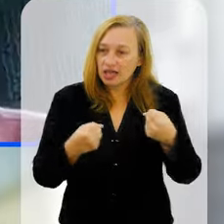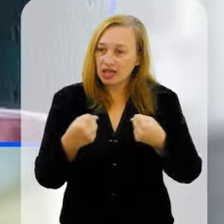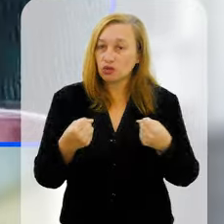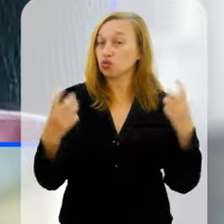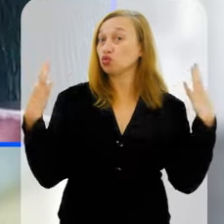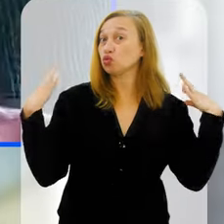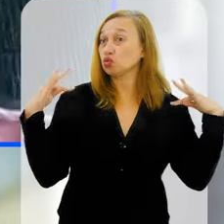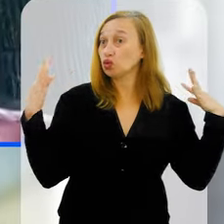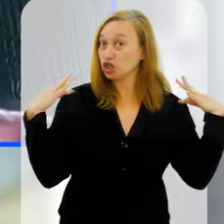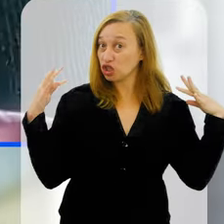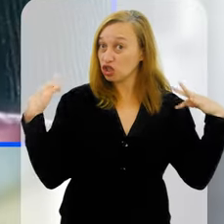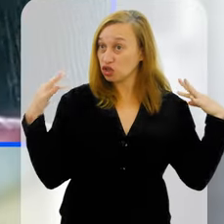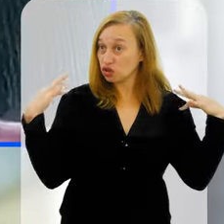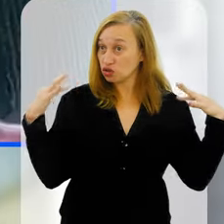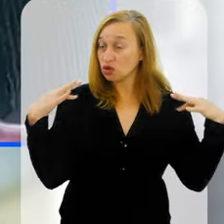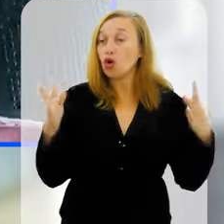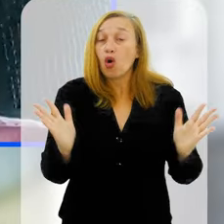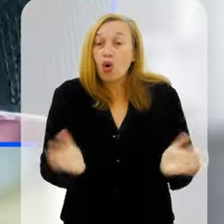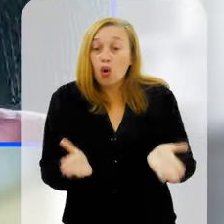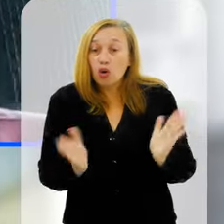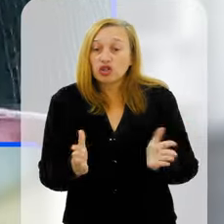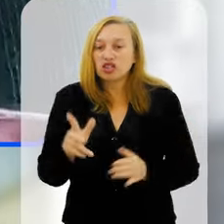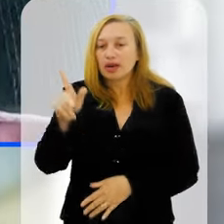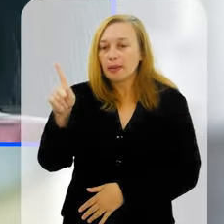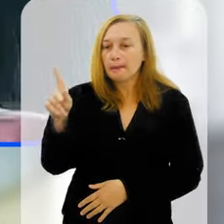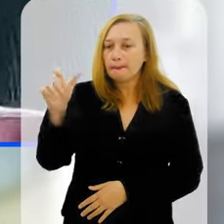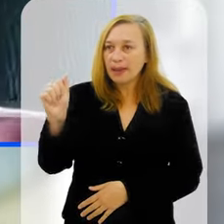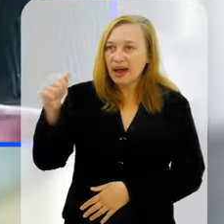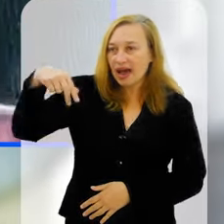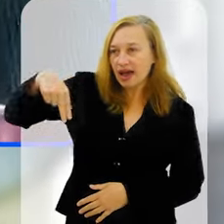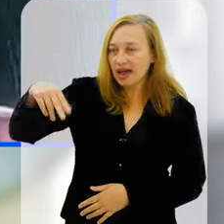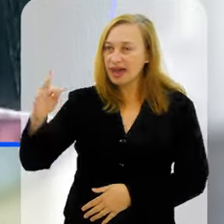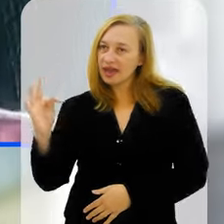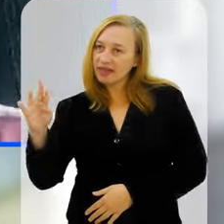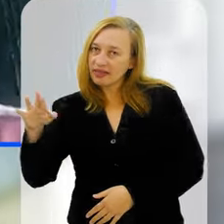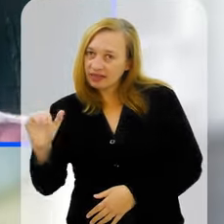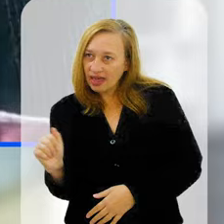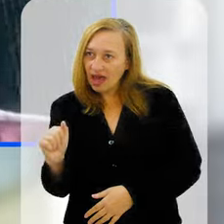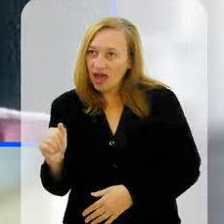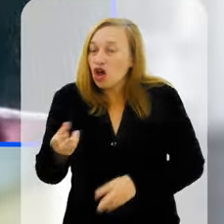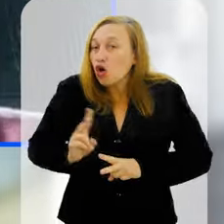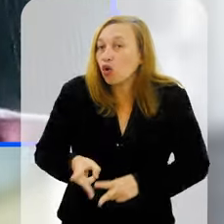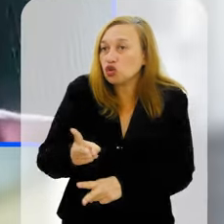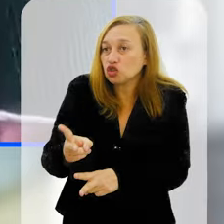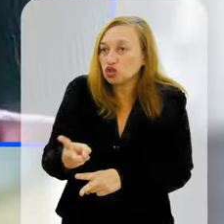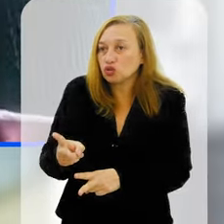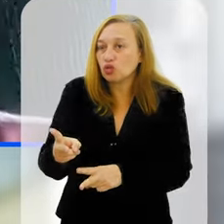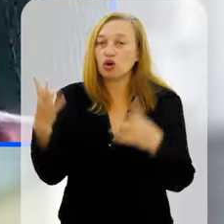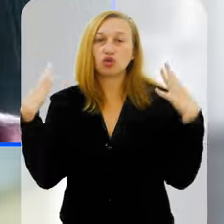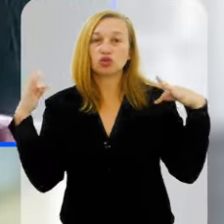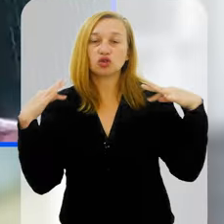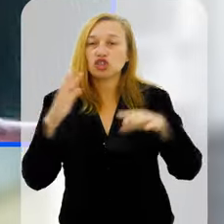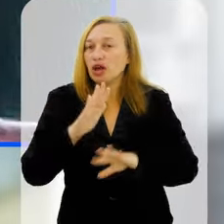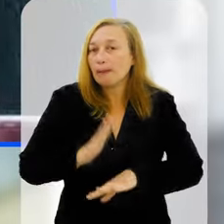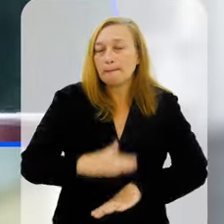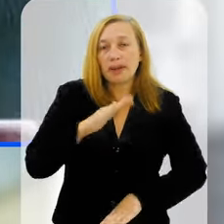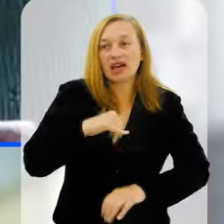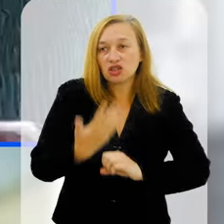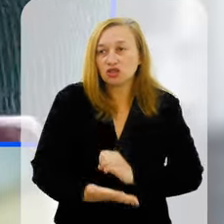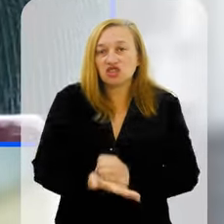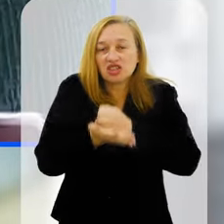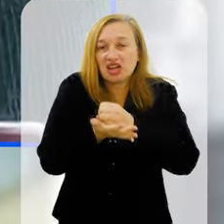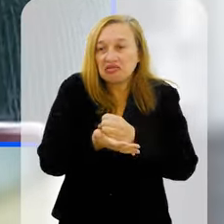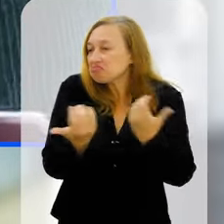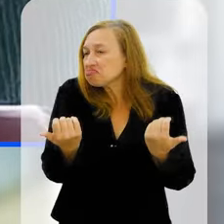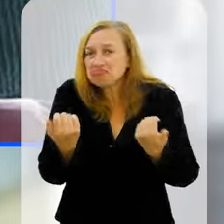100, 17 carrinhos de golfe. E Paquetá hoje, né, continua com um turismo muito